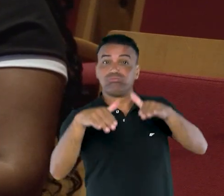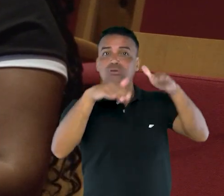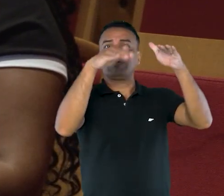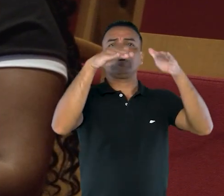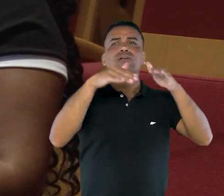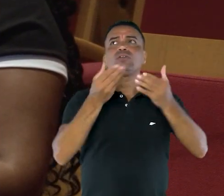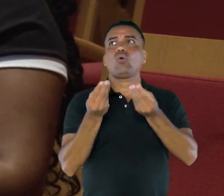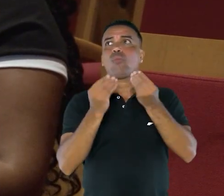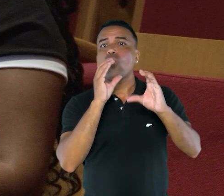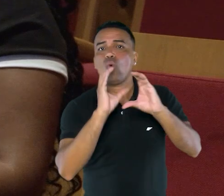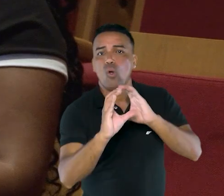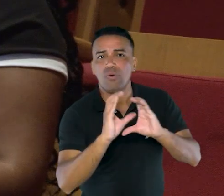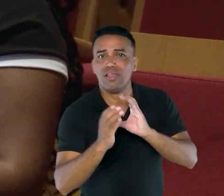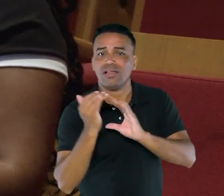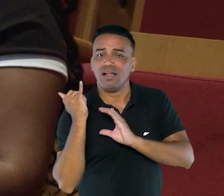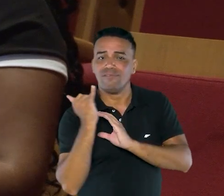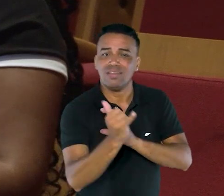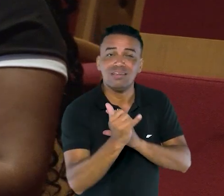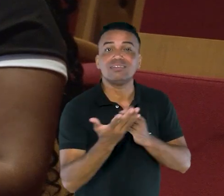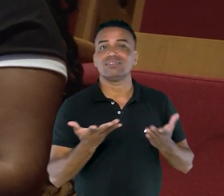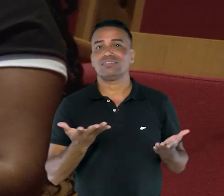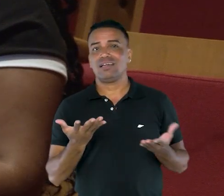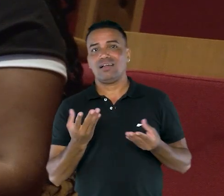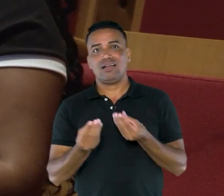eles e como a gente